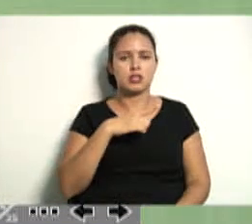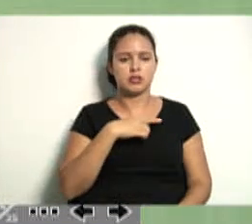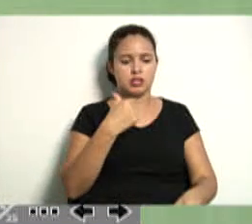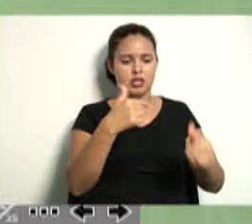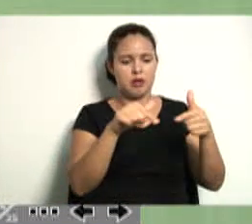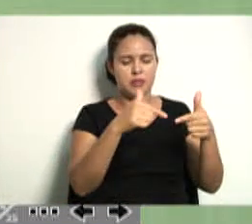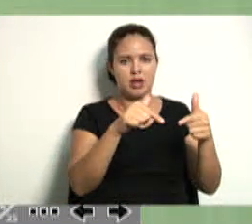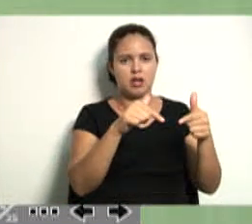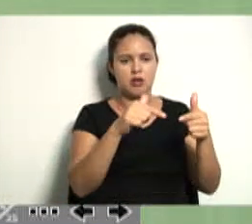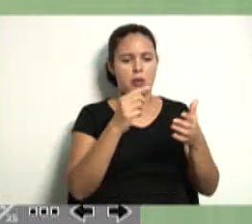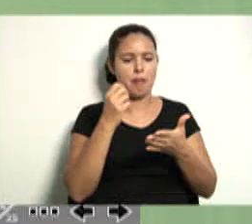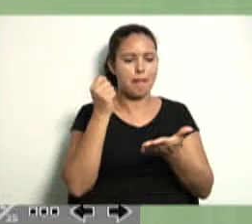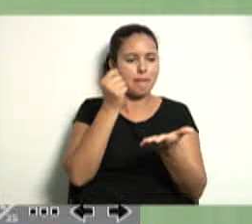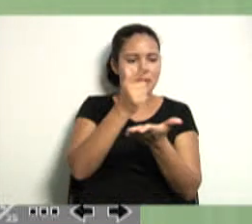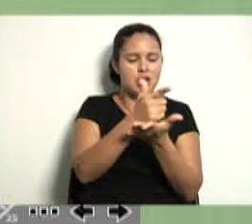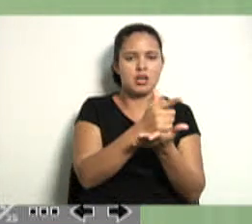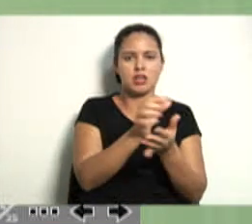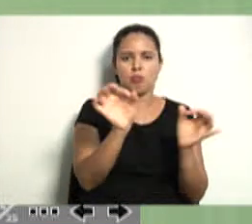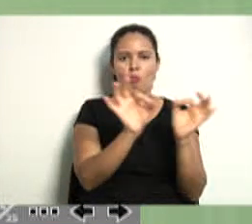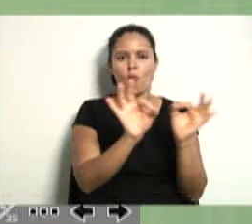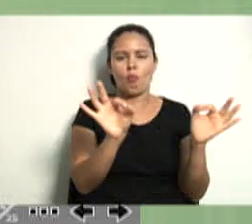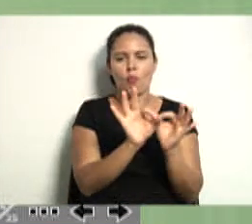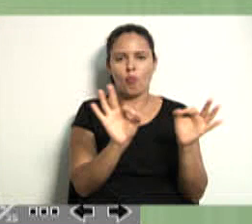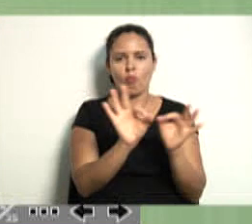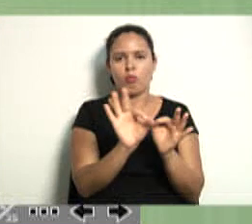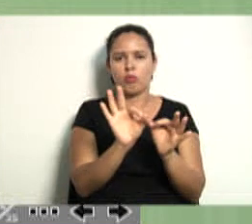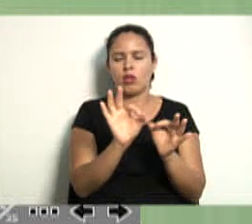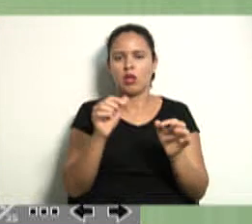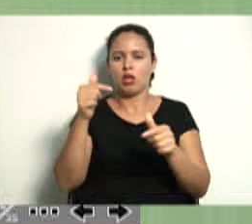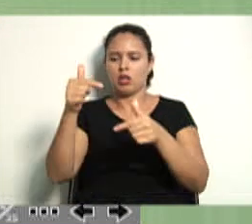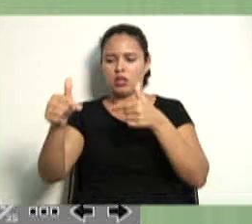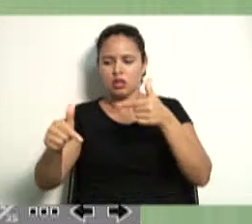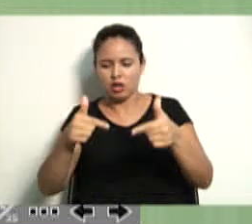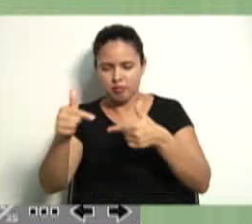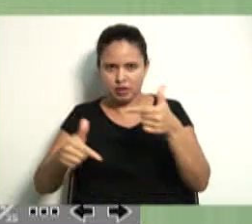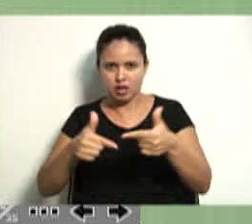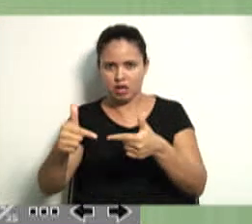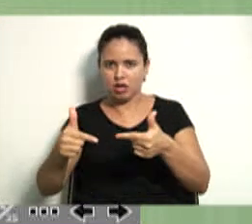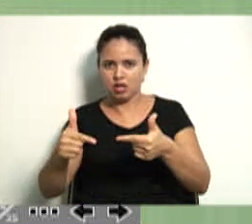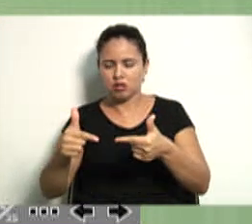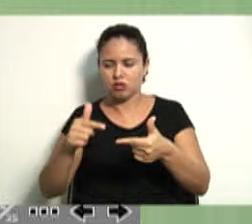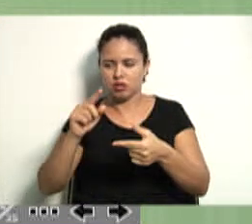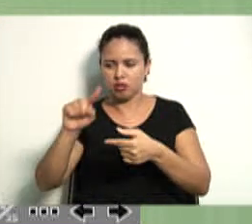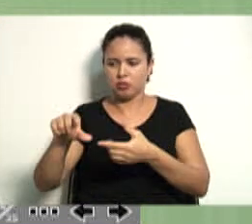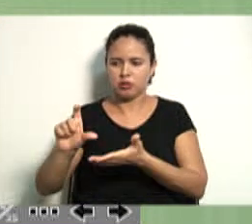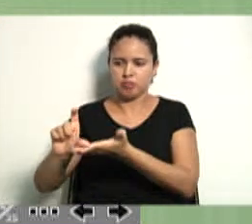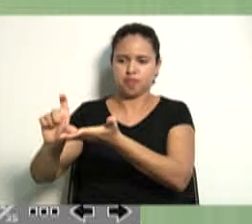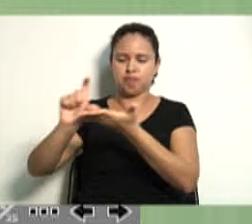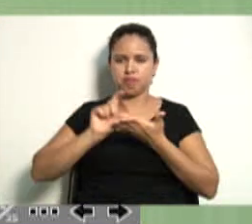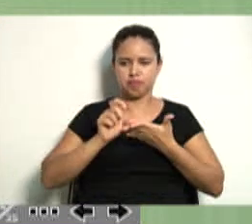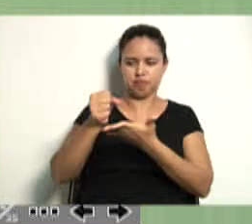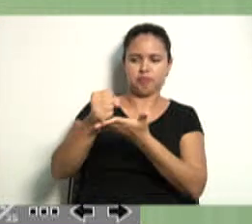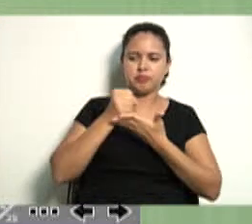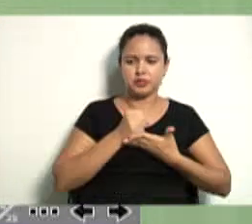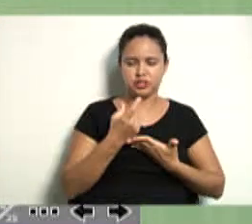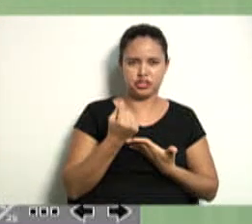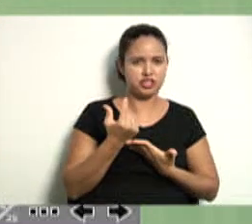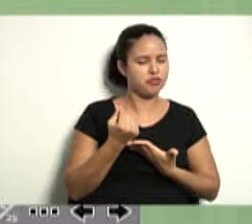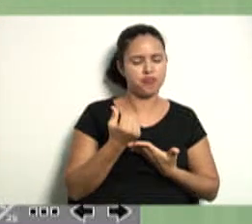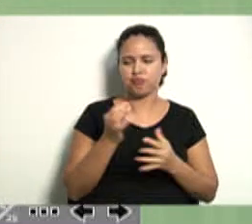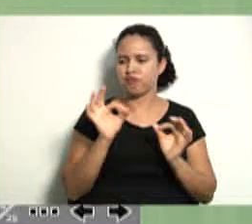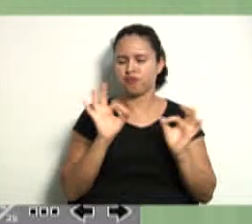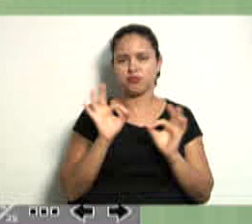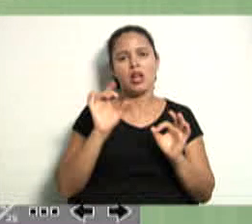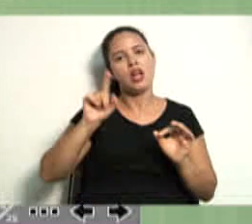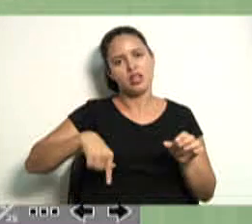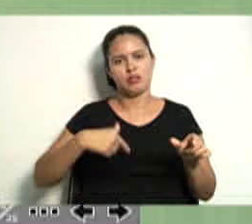uma atividade para nós mesmos, como o trabalho doméstico e o trabalho voluntário. São atividades pelas